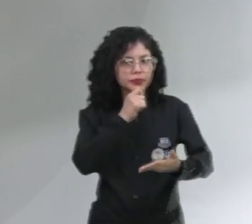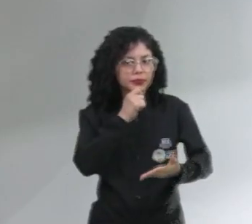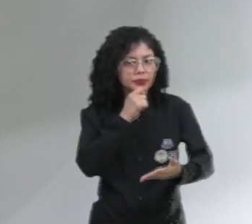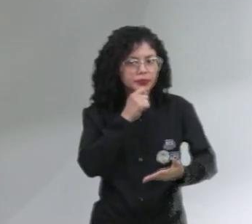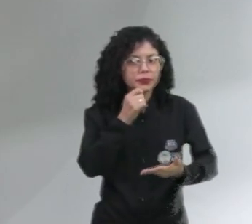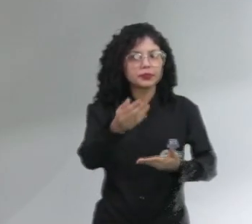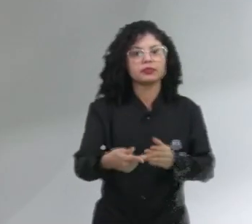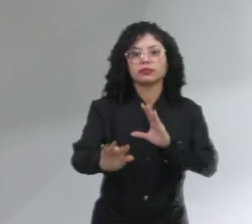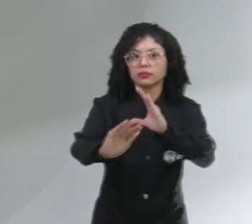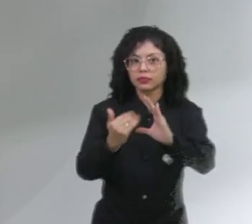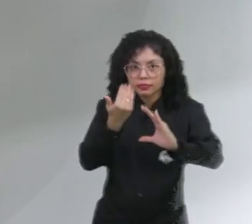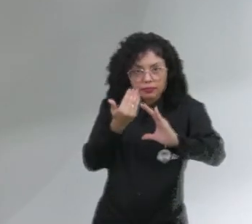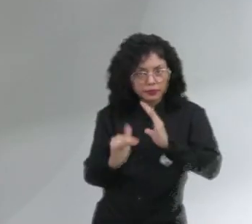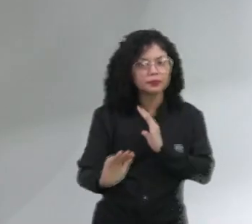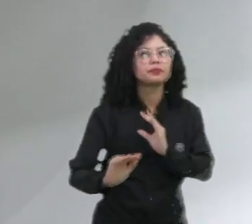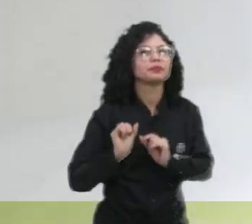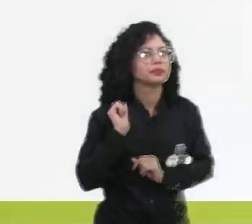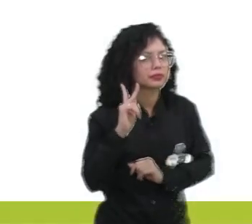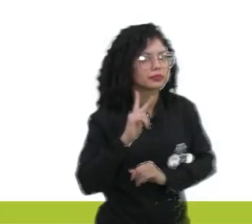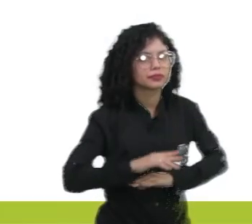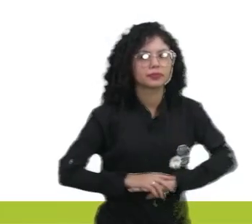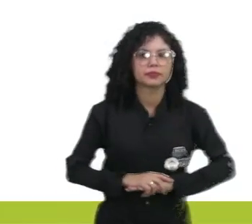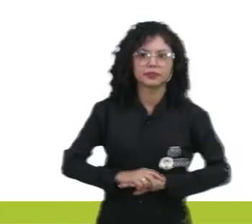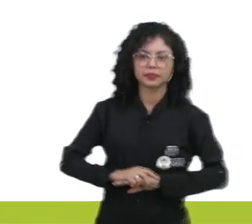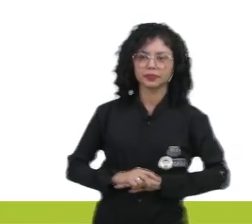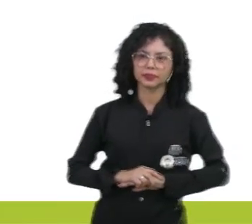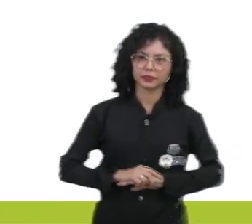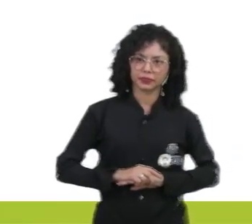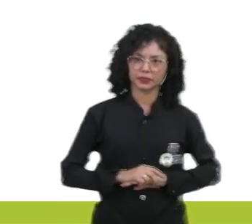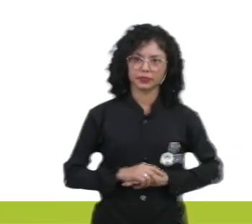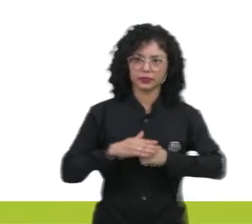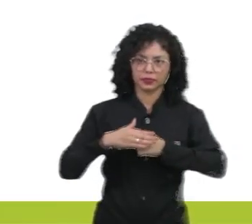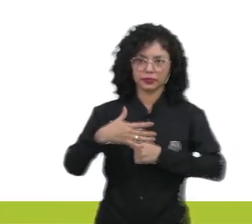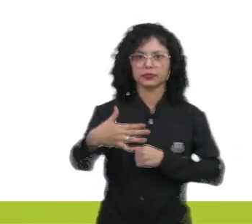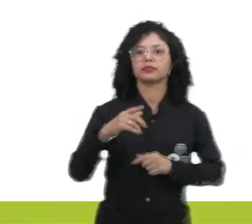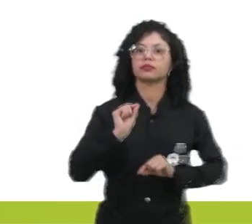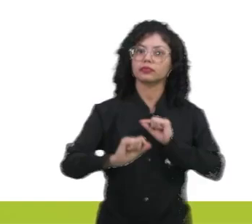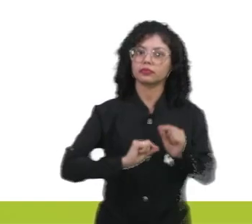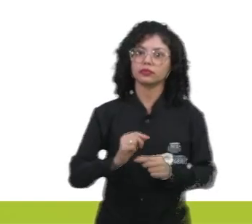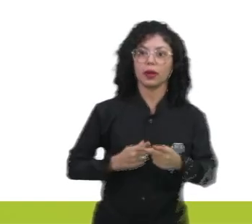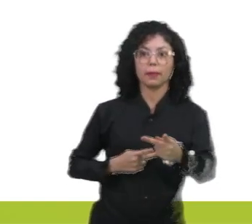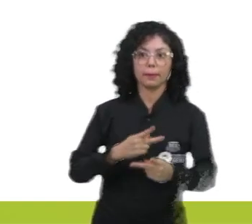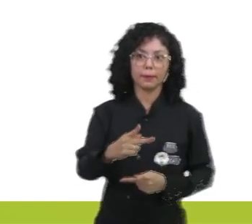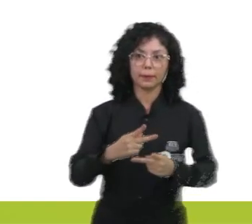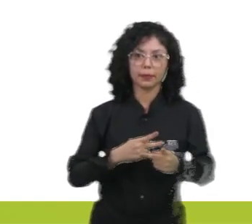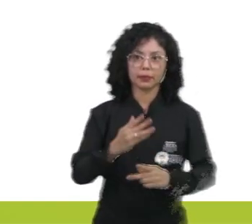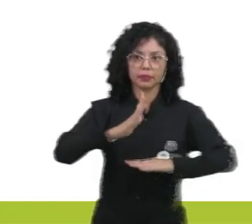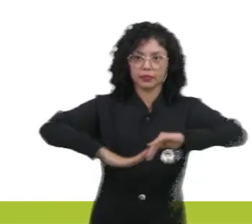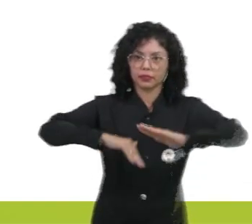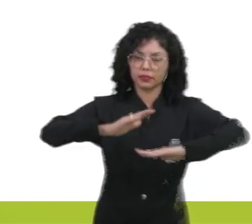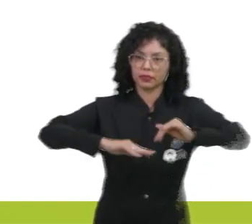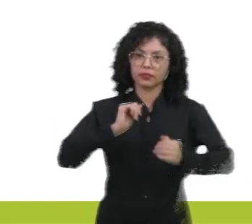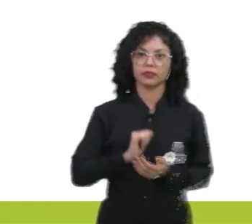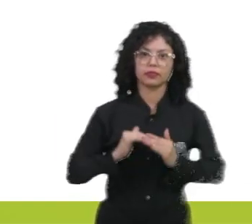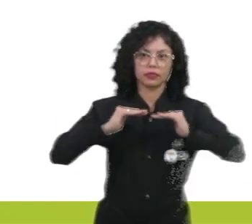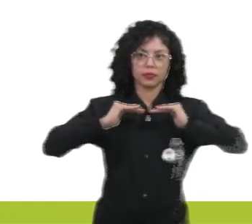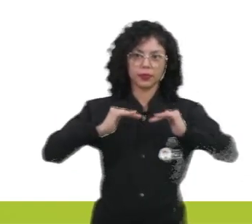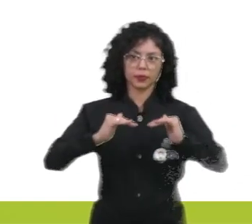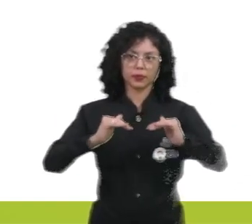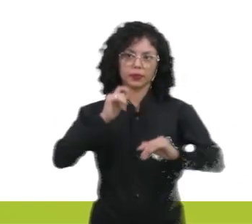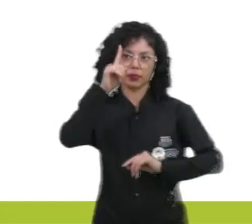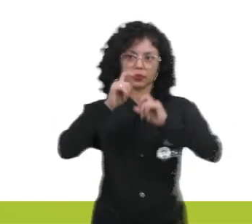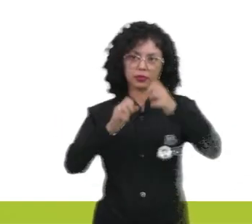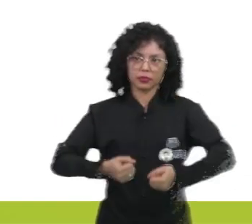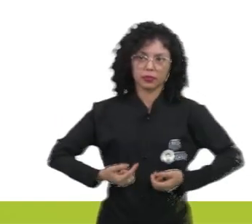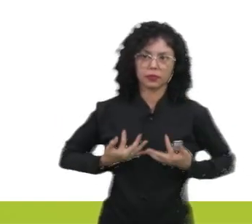questão de receptor e emissor, beleza? Então a gente avança aqui mais um pouquinho, porque também tem esse manejo profissional, que seria uma questão de equilibrar a